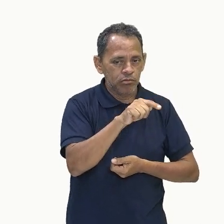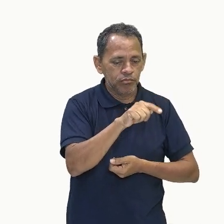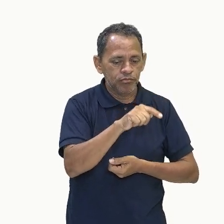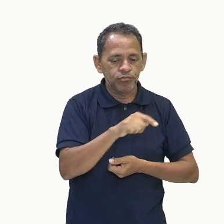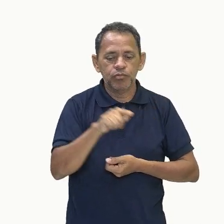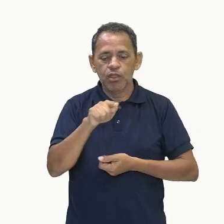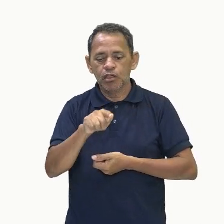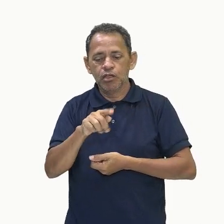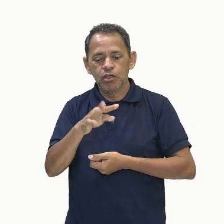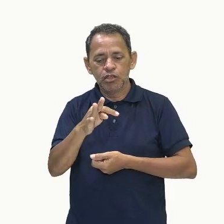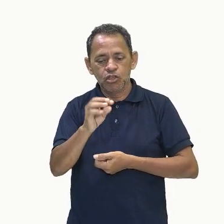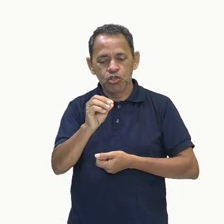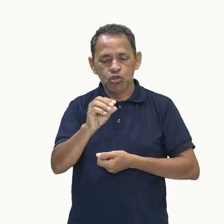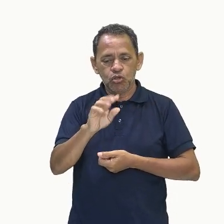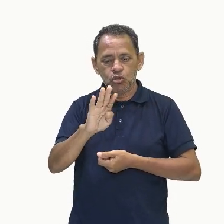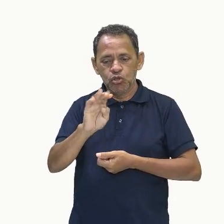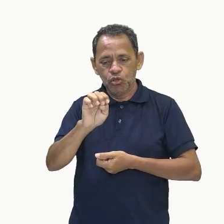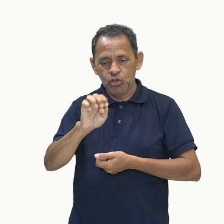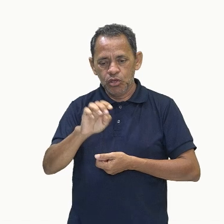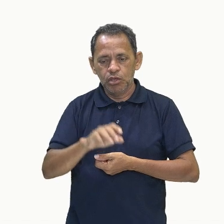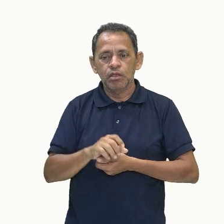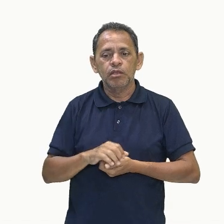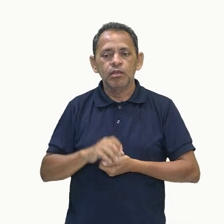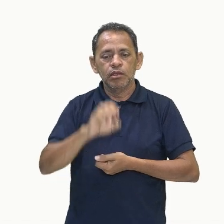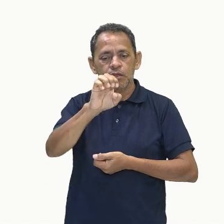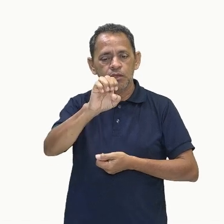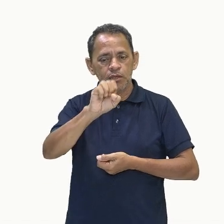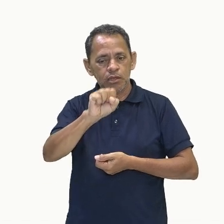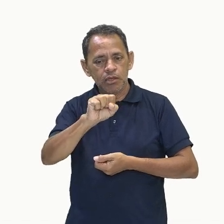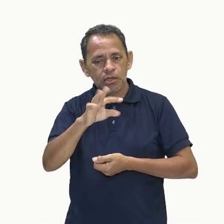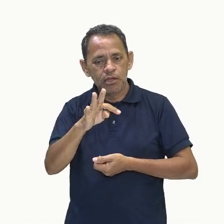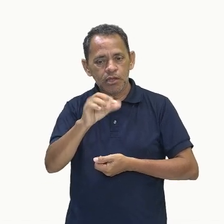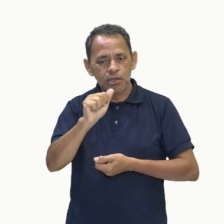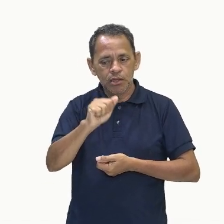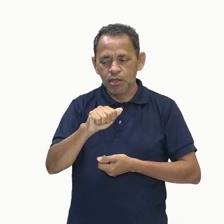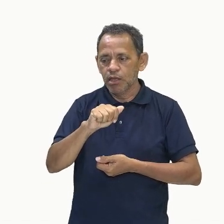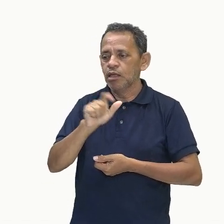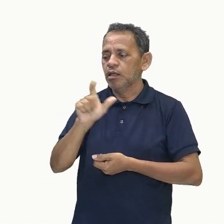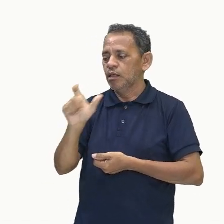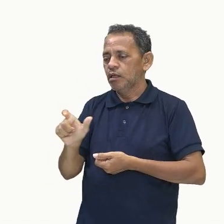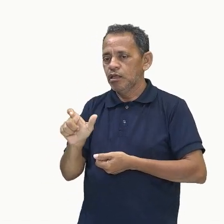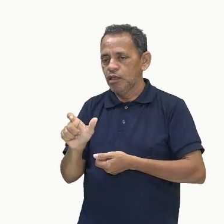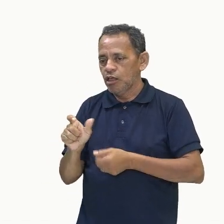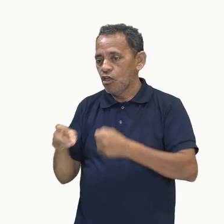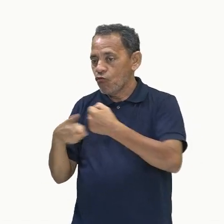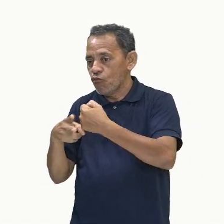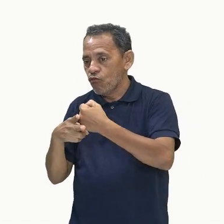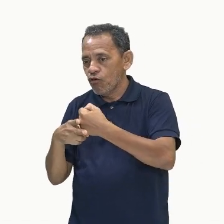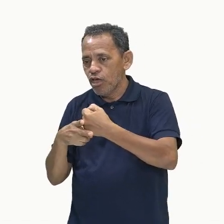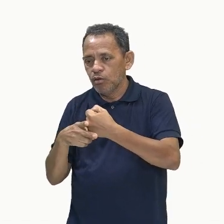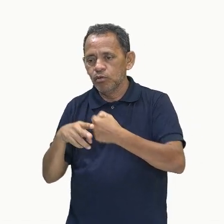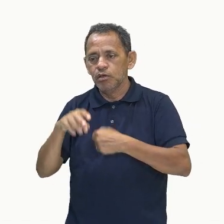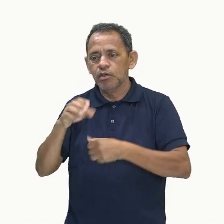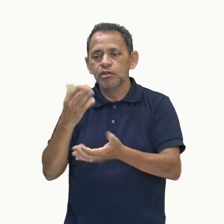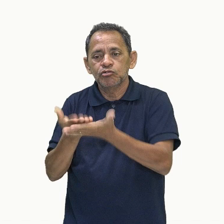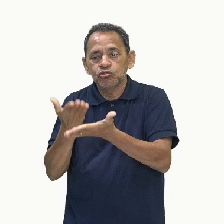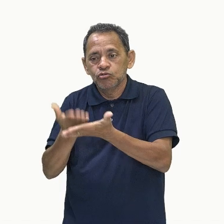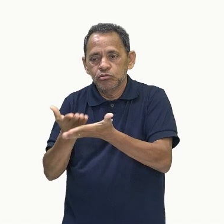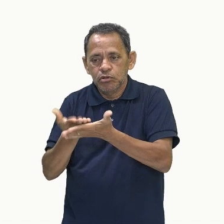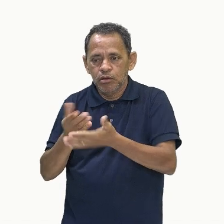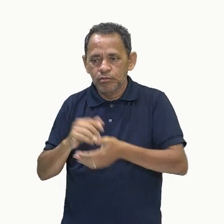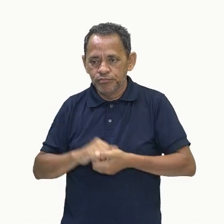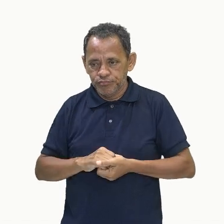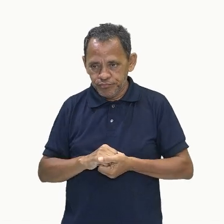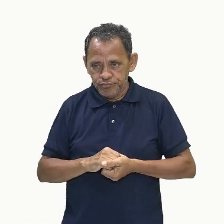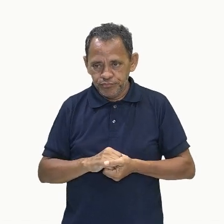be, que é o verbo ser ou estar, ele está. Daí eu tenho o verbo study, que é o verbo estudar. Junto